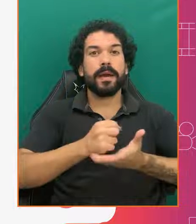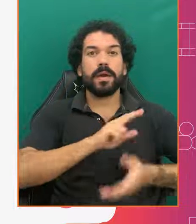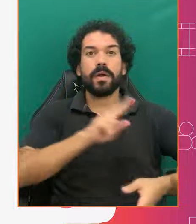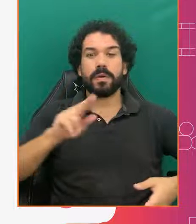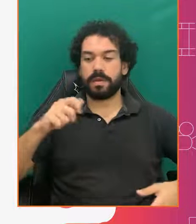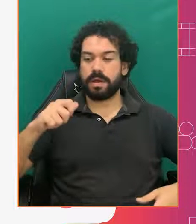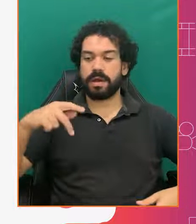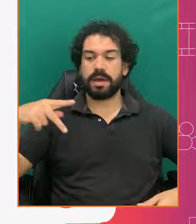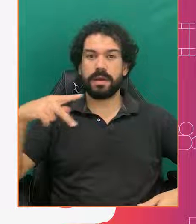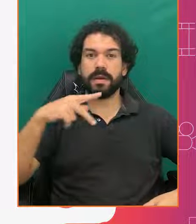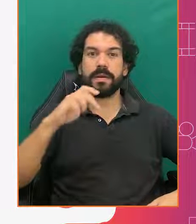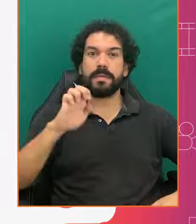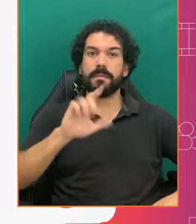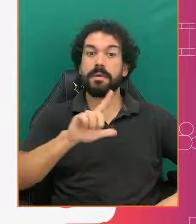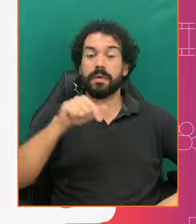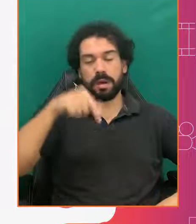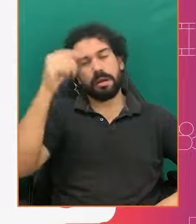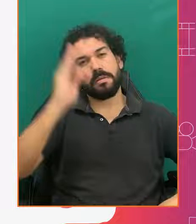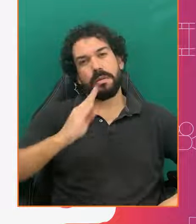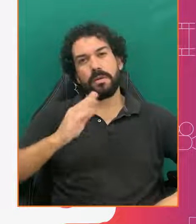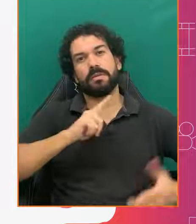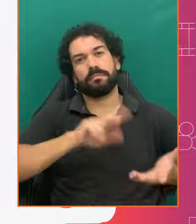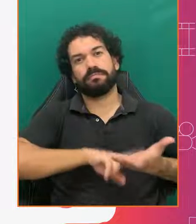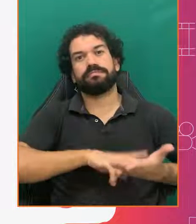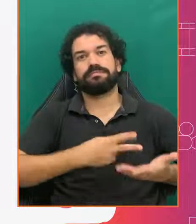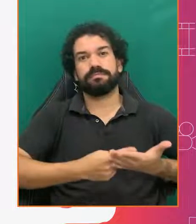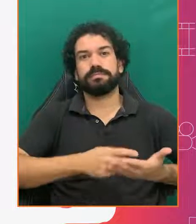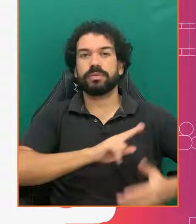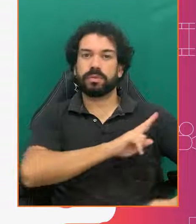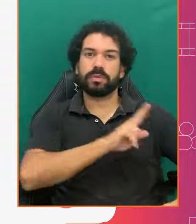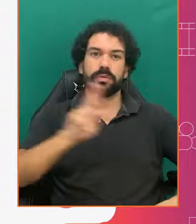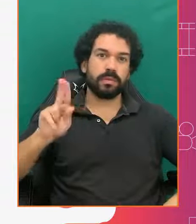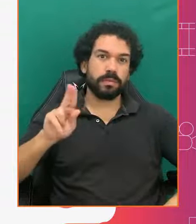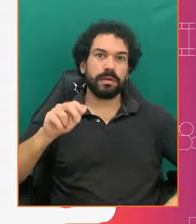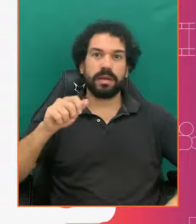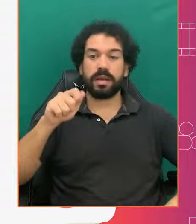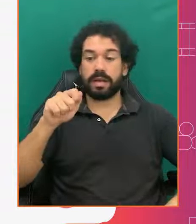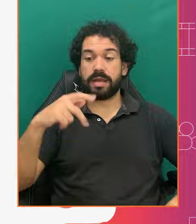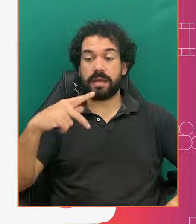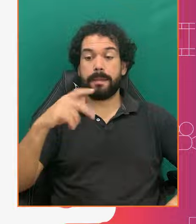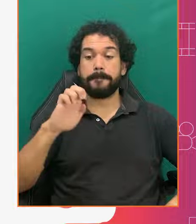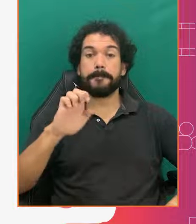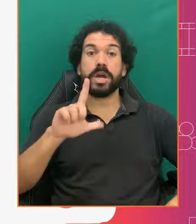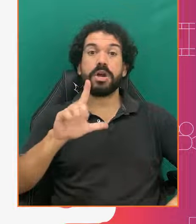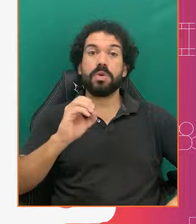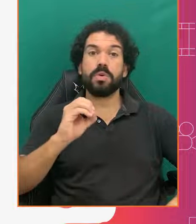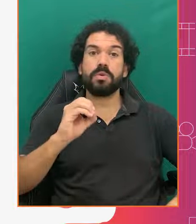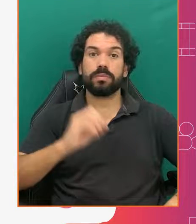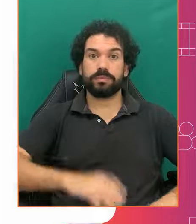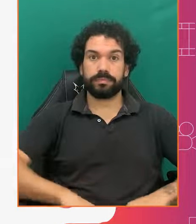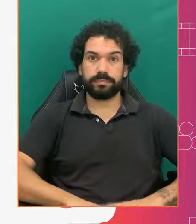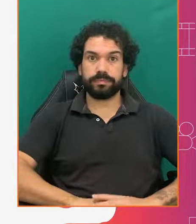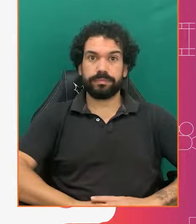princípio appeal, que no Brasil nós conhecemos como princípio do apelo.